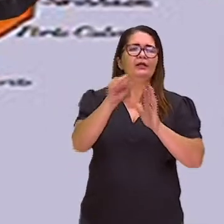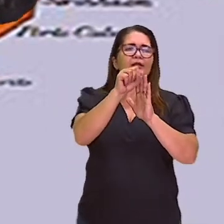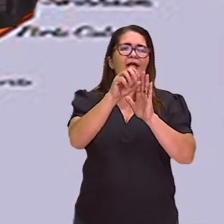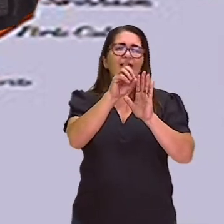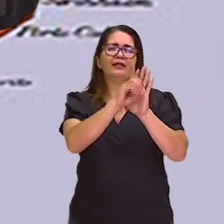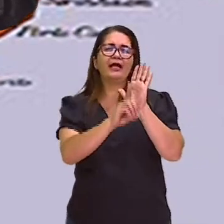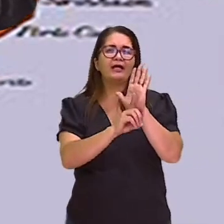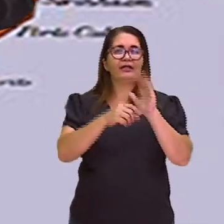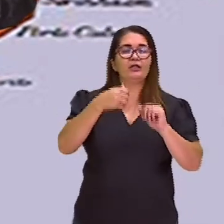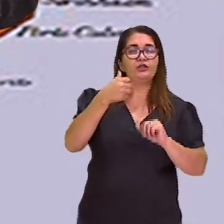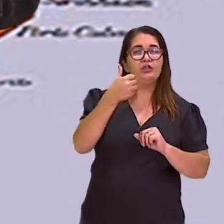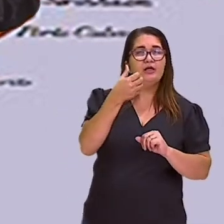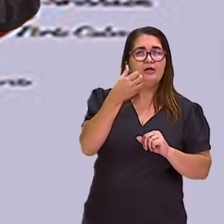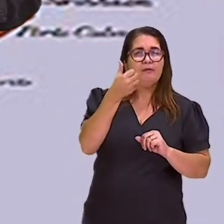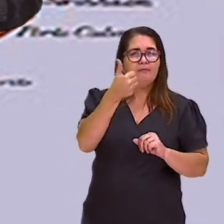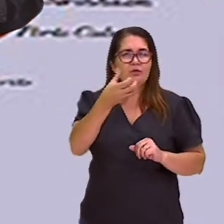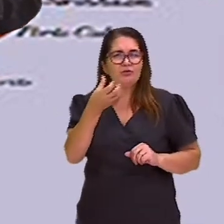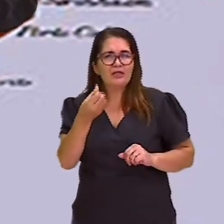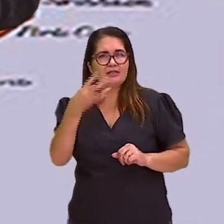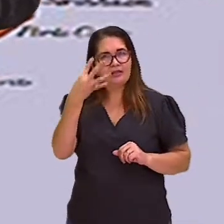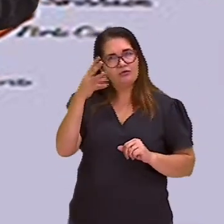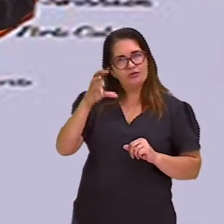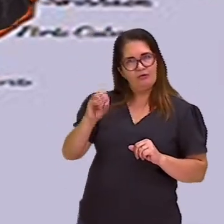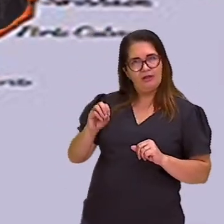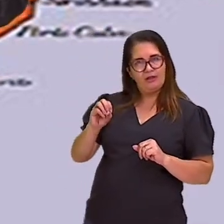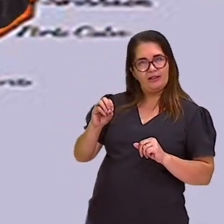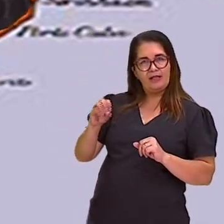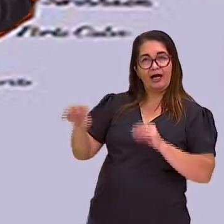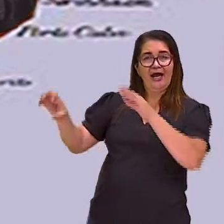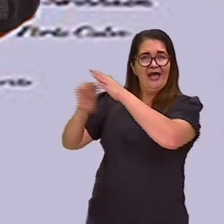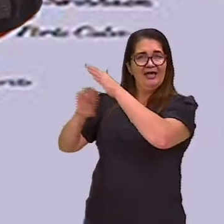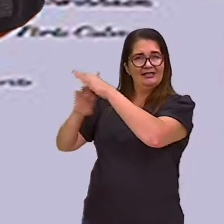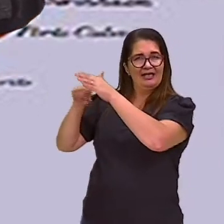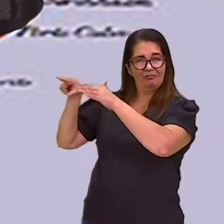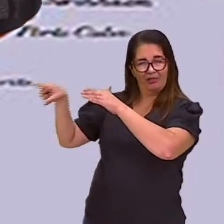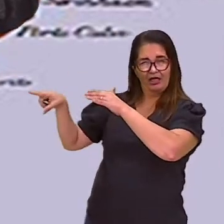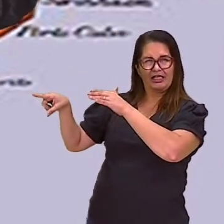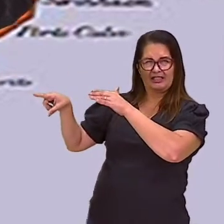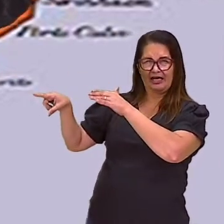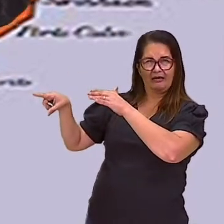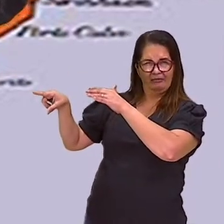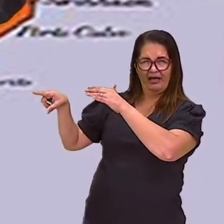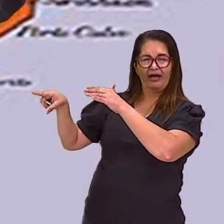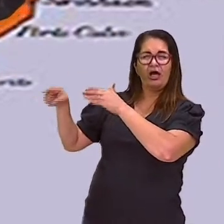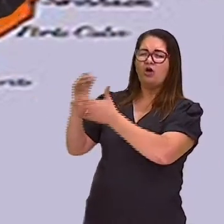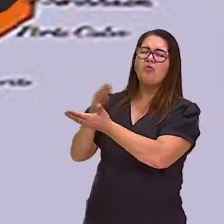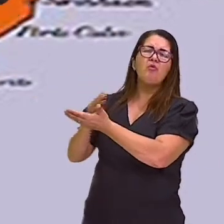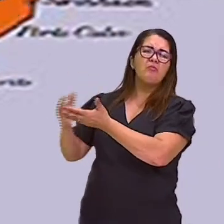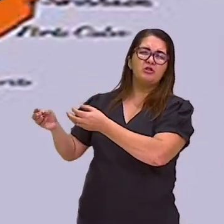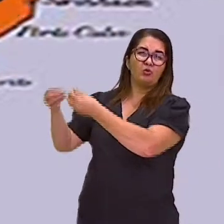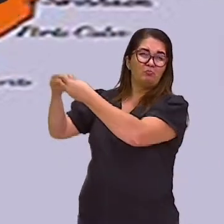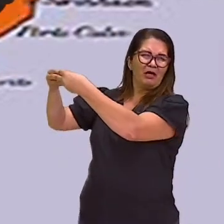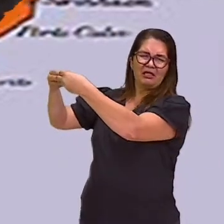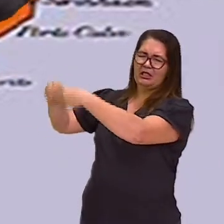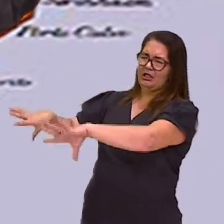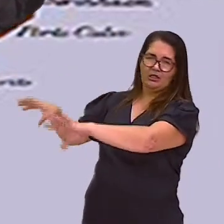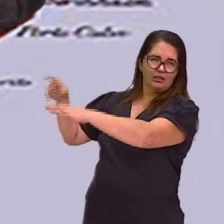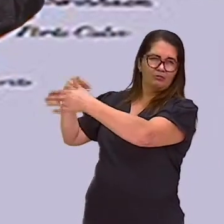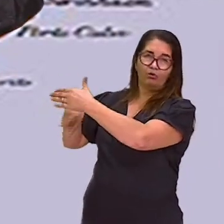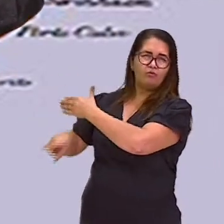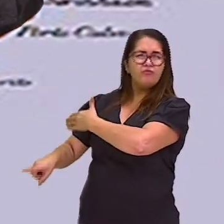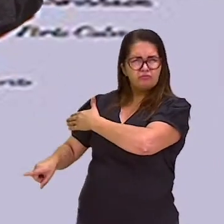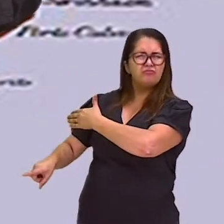1640, a WIC entrou em processo de falência. E Maurício de Nassau acabou entrando em